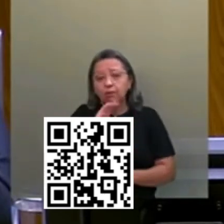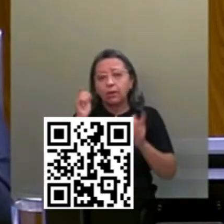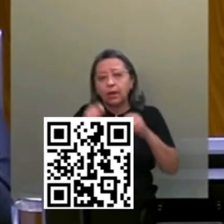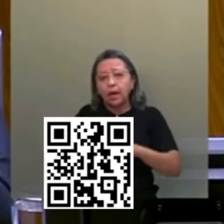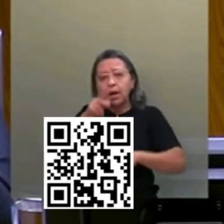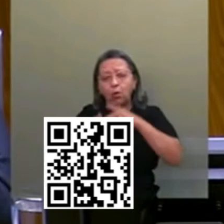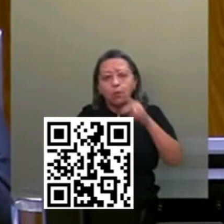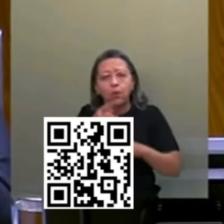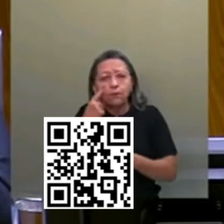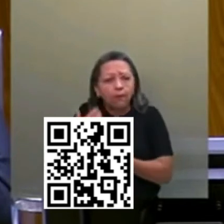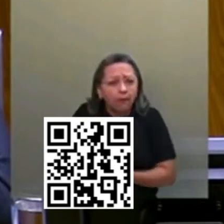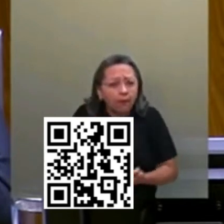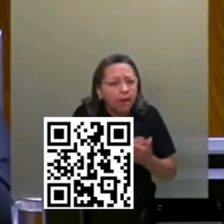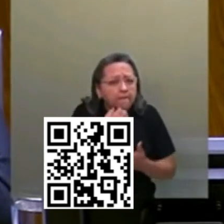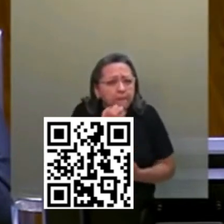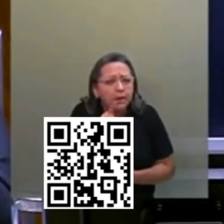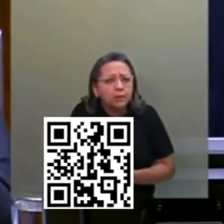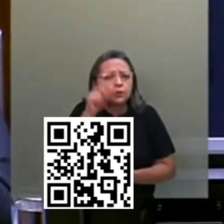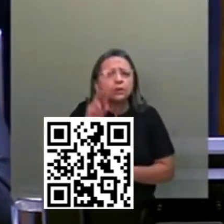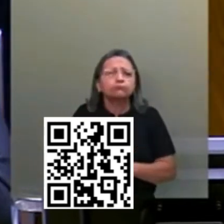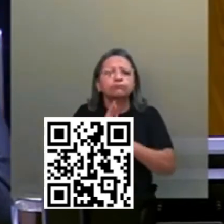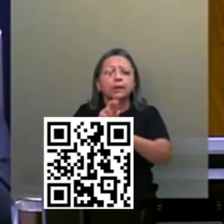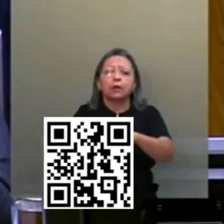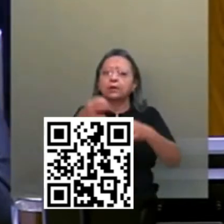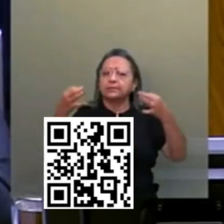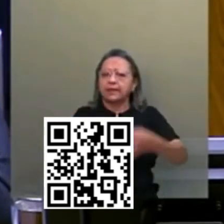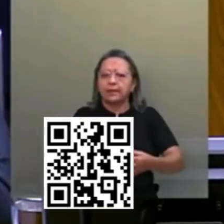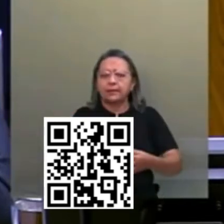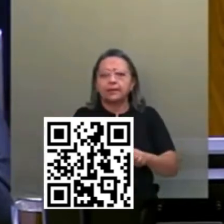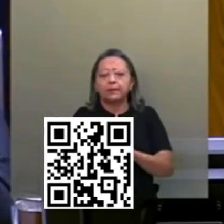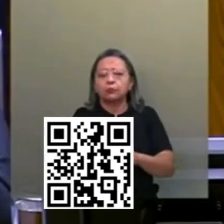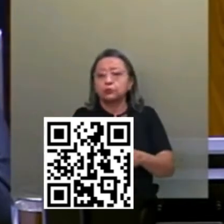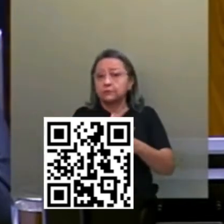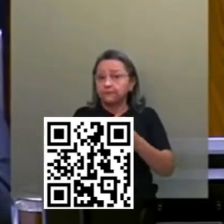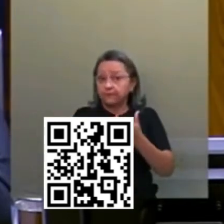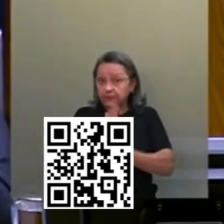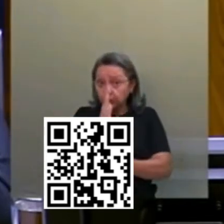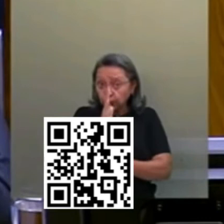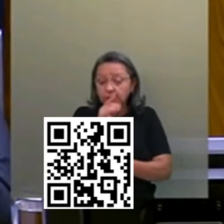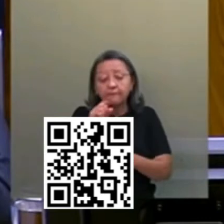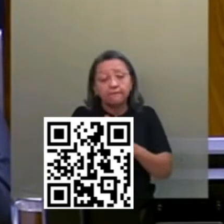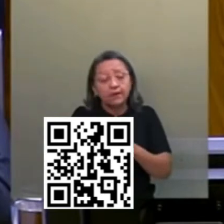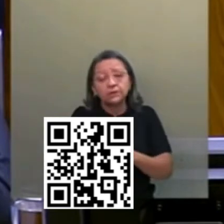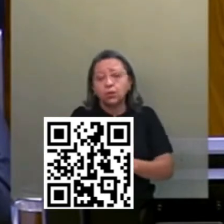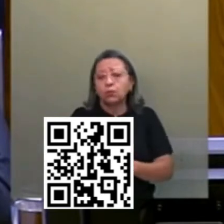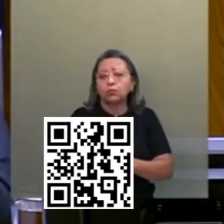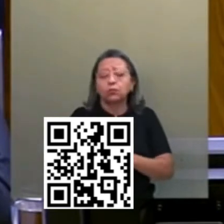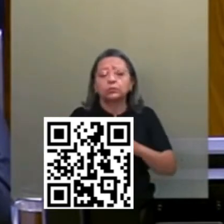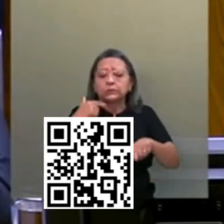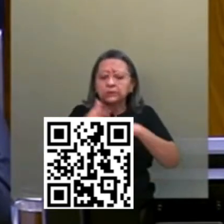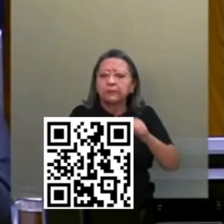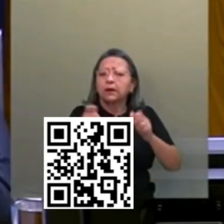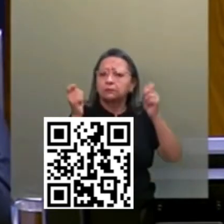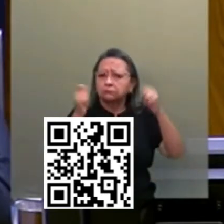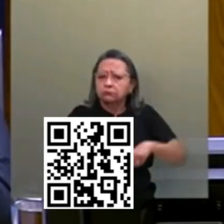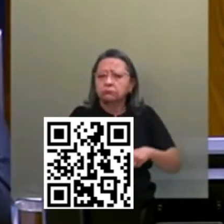povo bem escolher os seus representantes no momento certo. Aos vencedores, façam um mandato